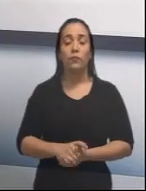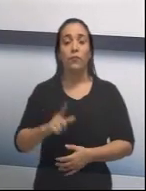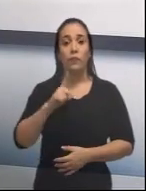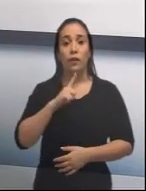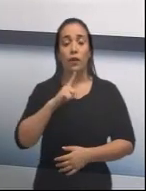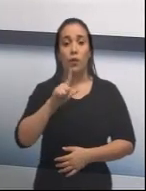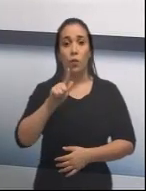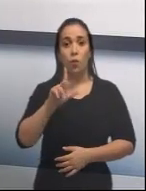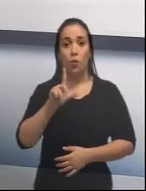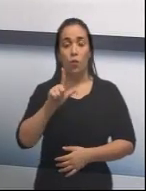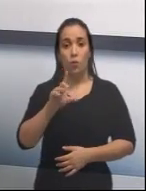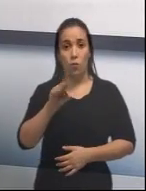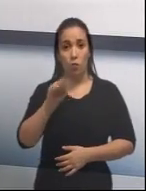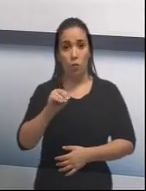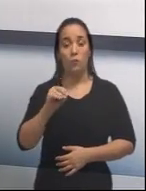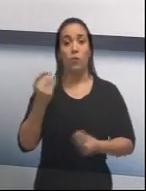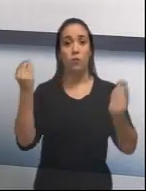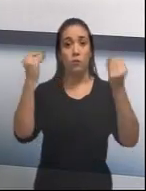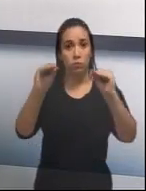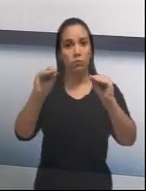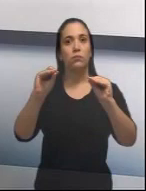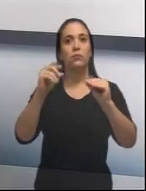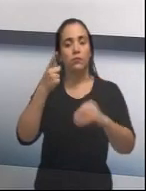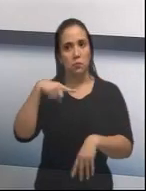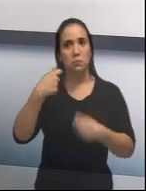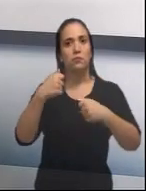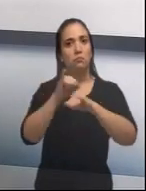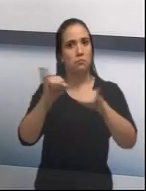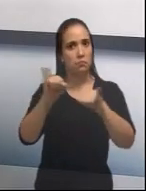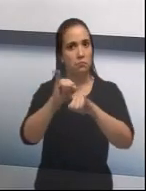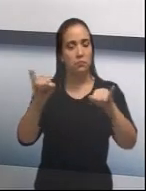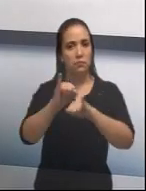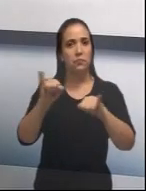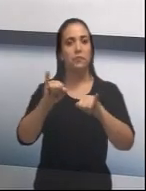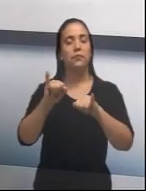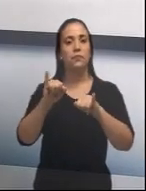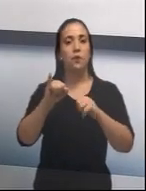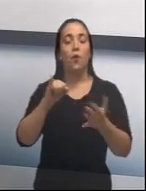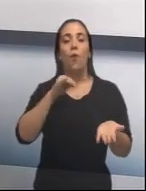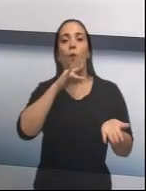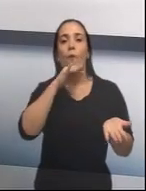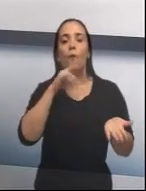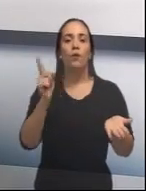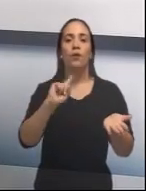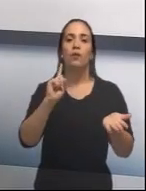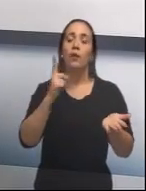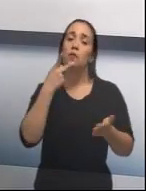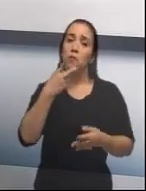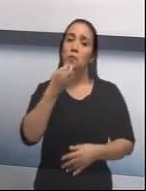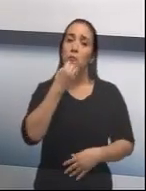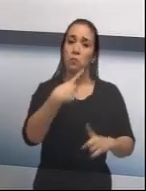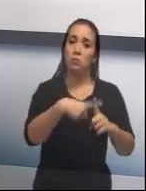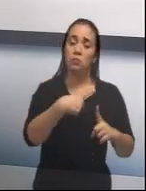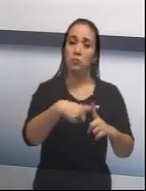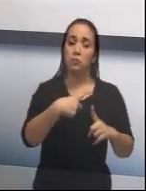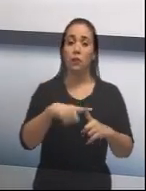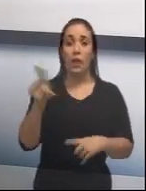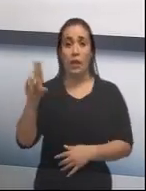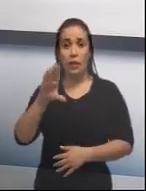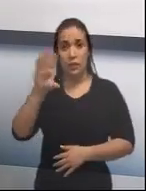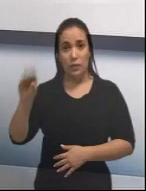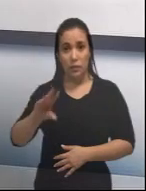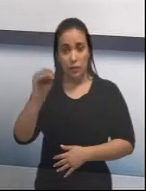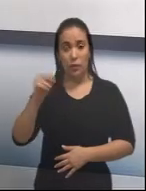coluna da Globo, a gente tem que falar, né? É uma coisa rara, né? Ou seja, que não seja ruim, né? Que não seja ruim. Quando o Ciro fala mal do